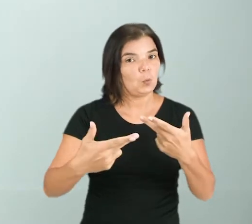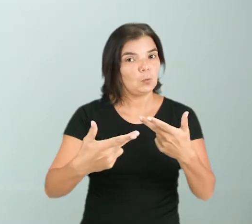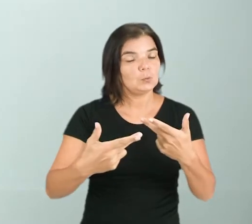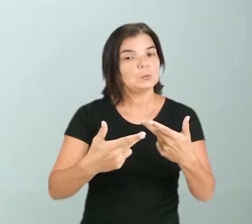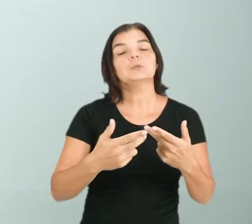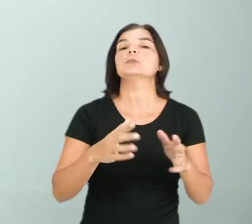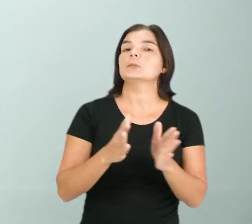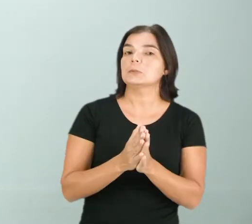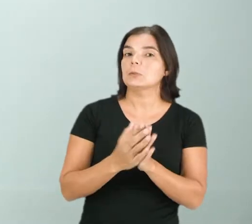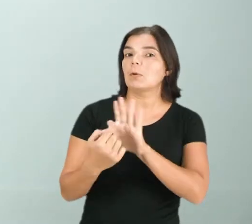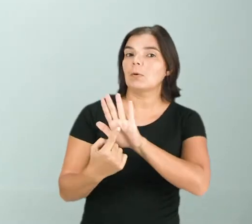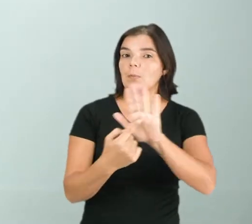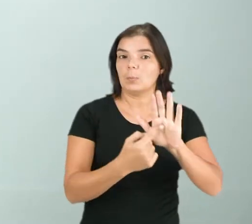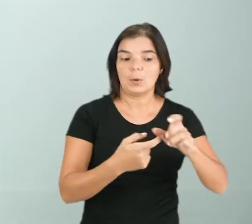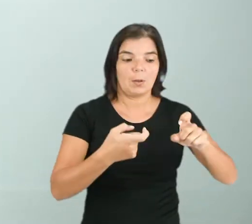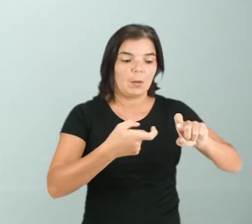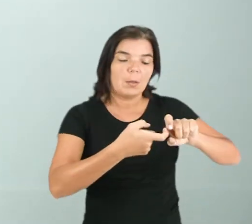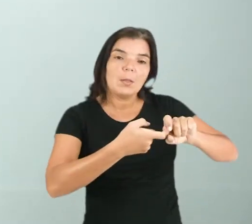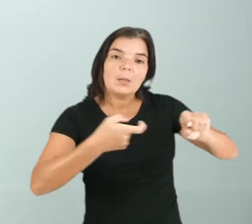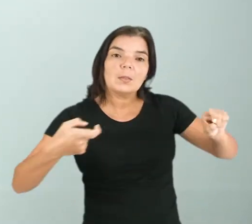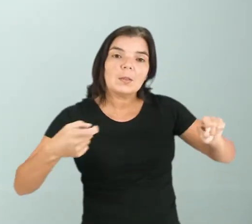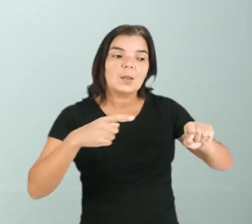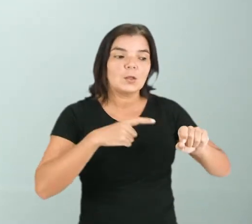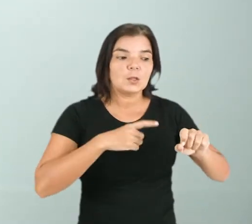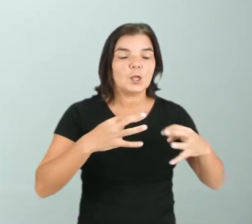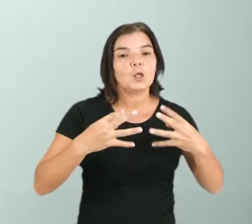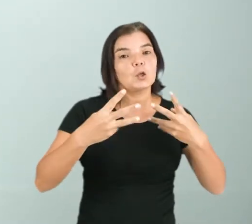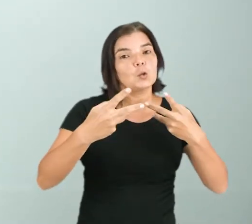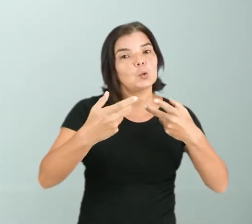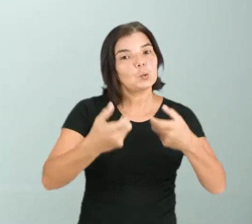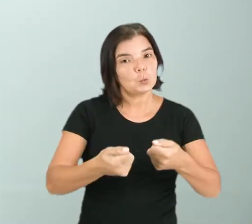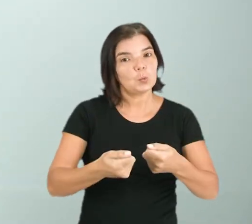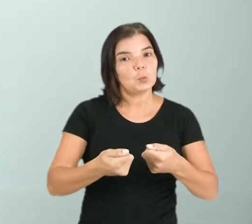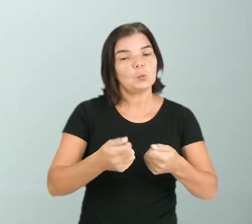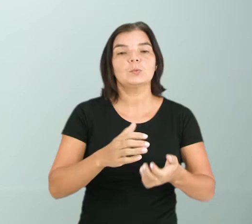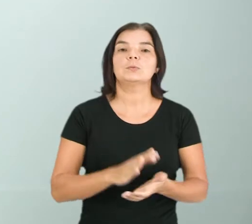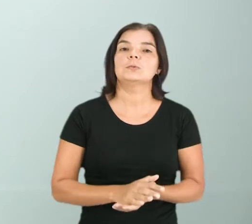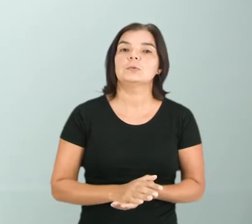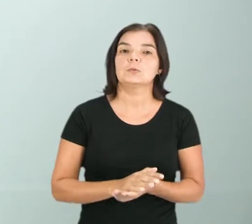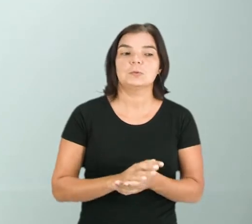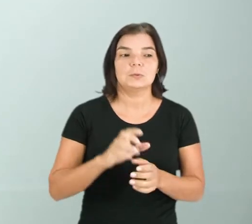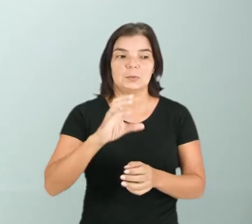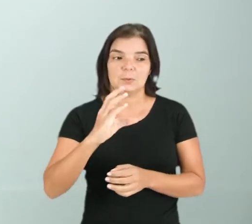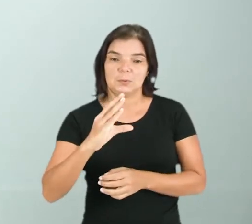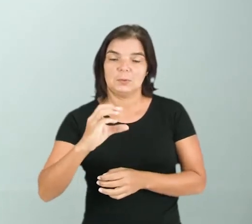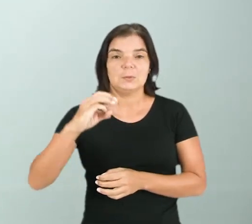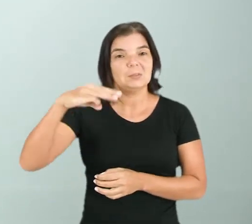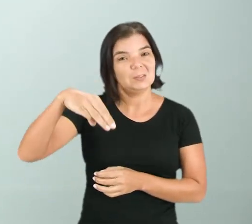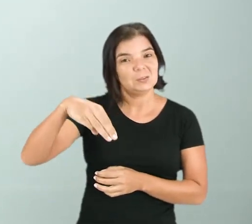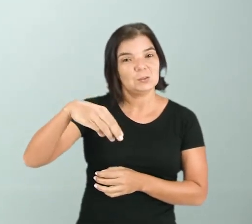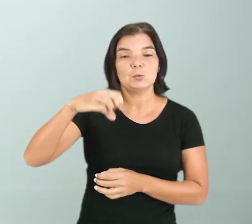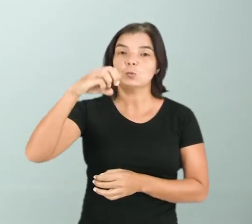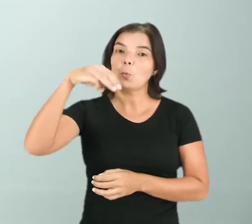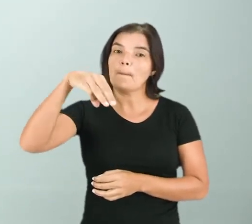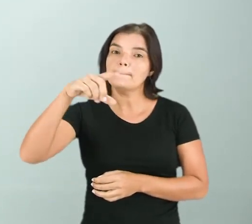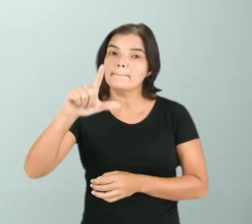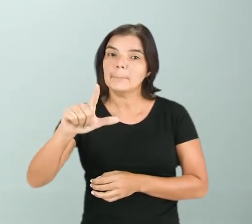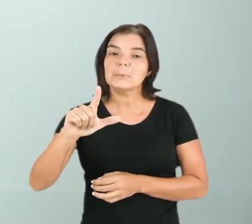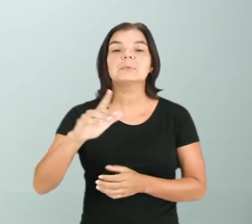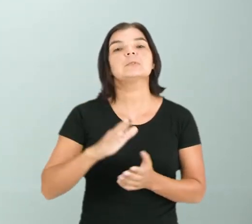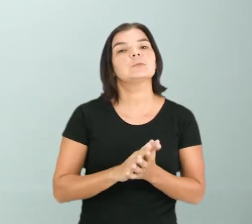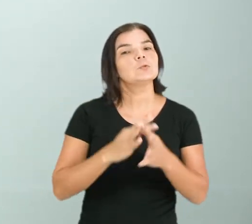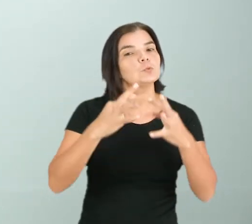né? Apareceu, porque ela tem todas as medidas aqui nela. Centímetros, os milímetros,